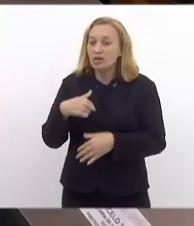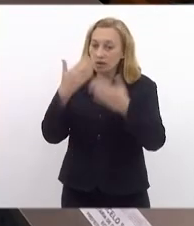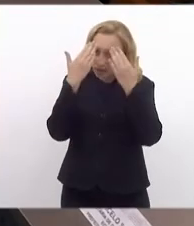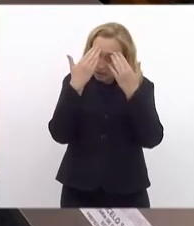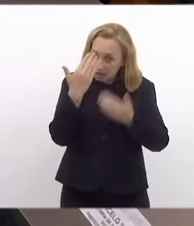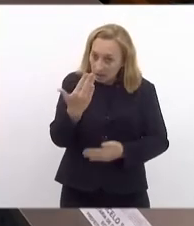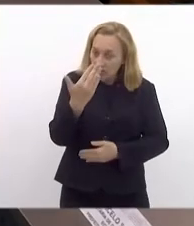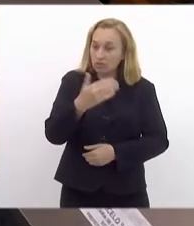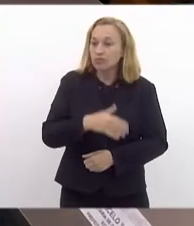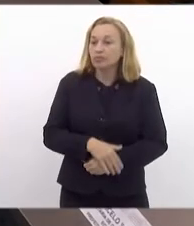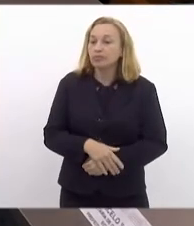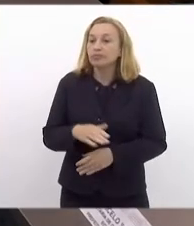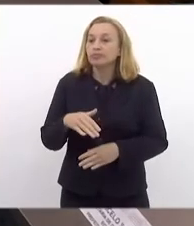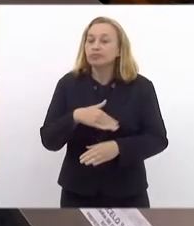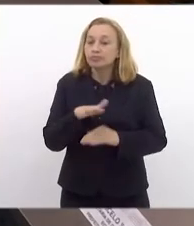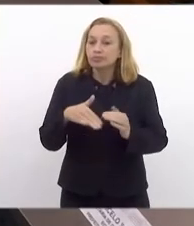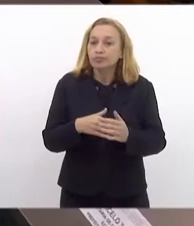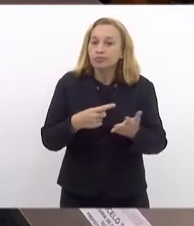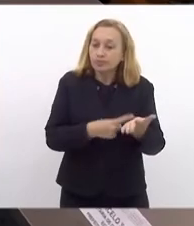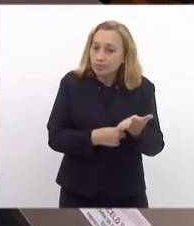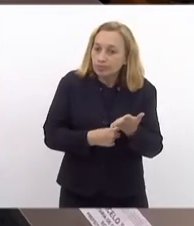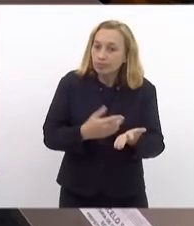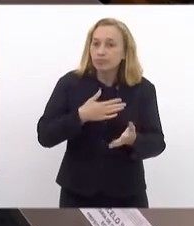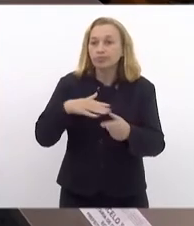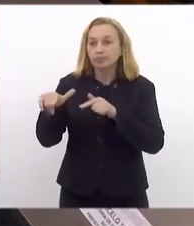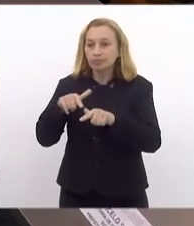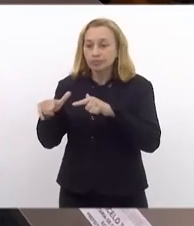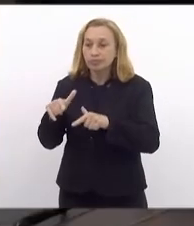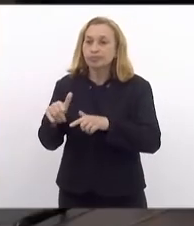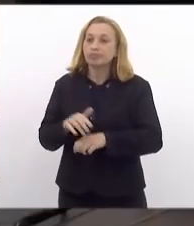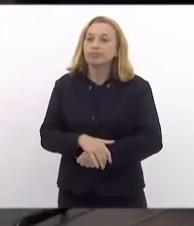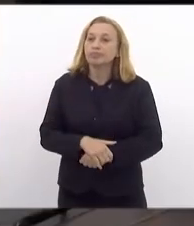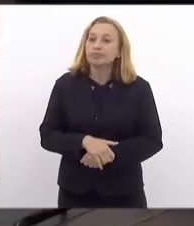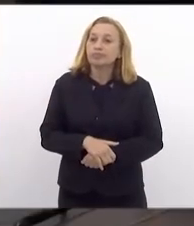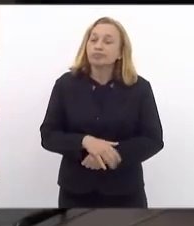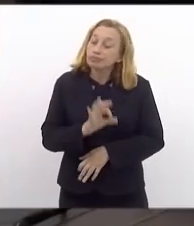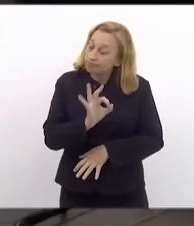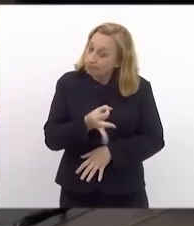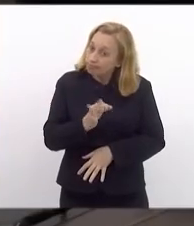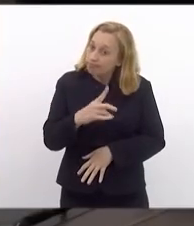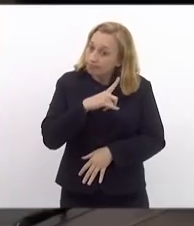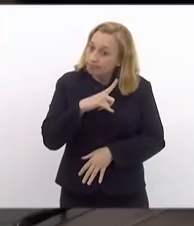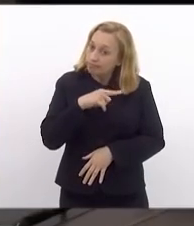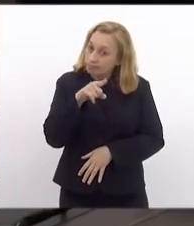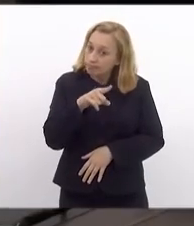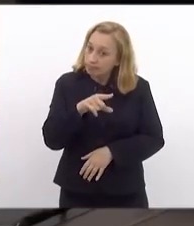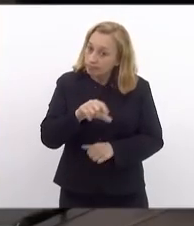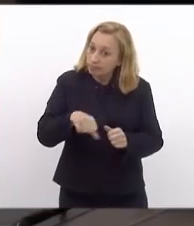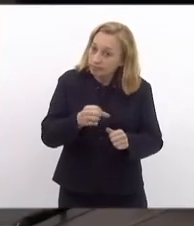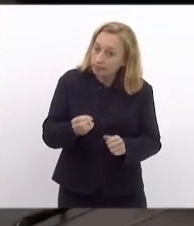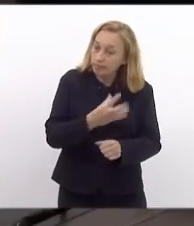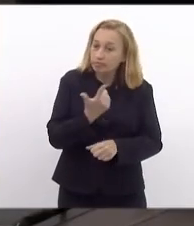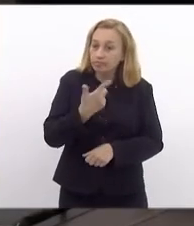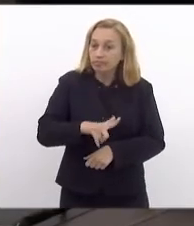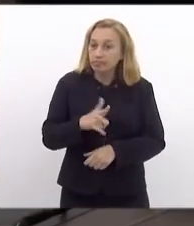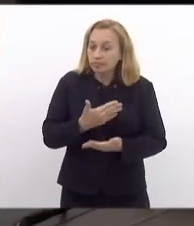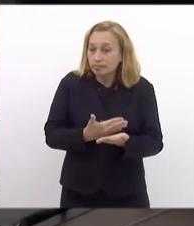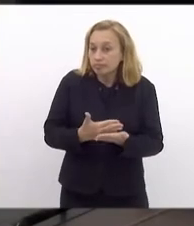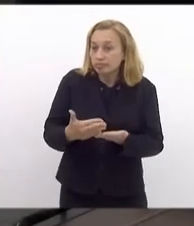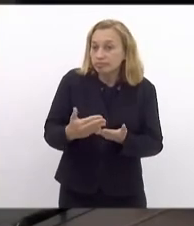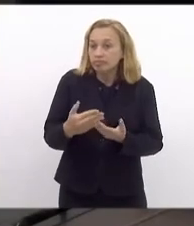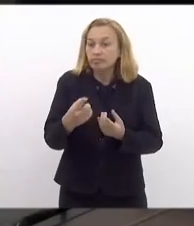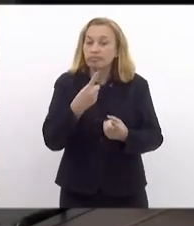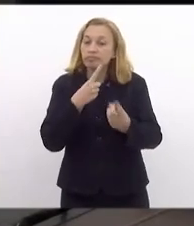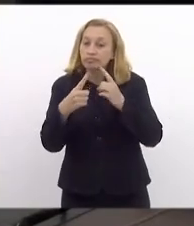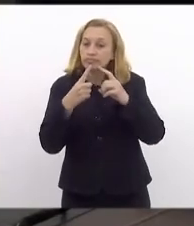muito grato né Toda a contribuição que você deu mandatos eu tô é muito grato eu tenho certeza que você vai Inovar de novo porque quando a gente começou a fazer esse